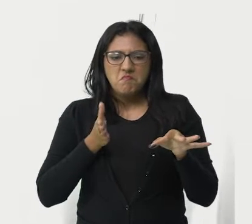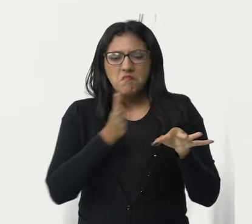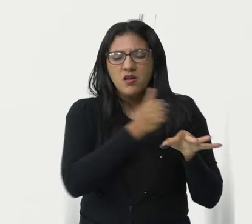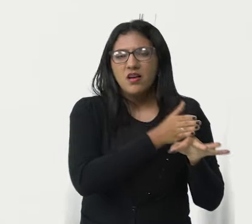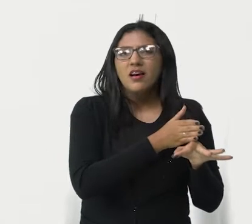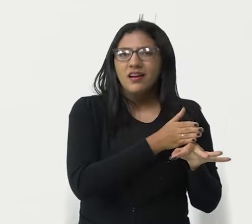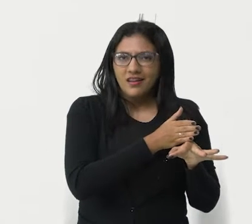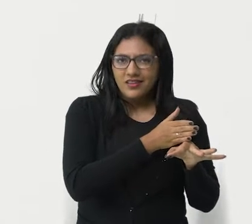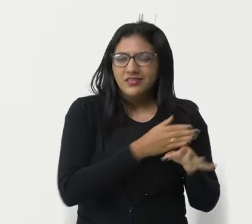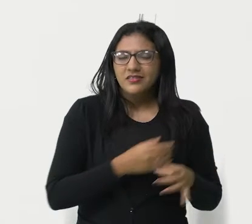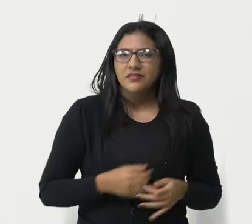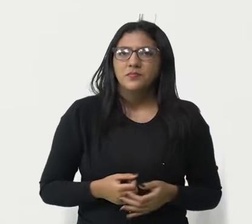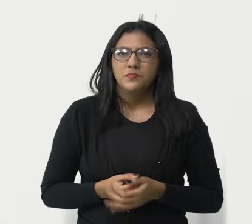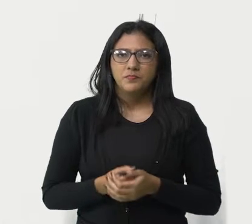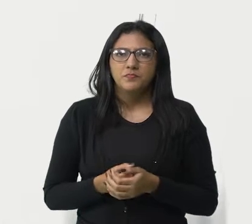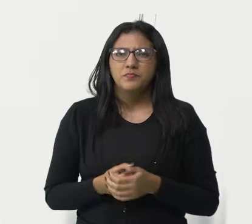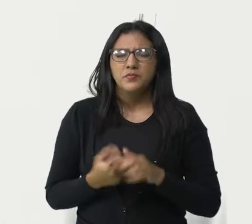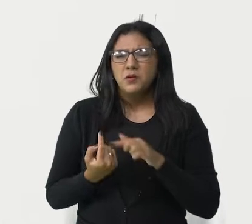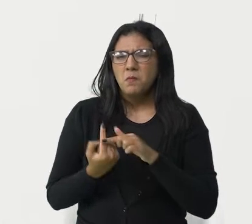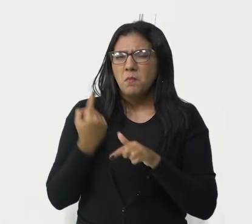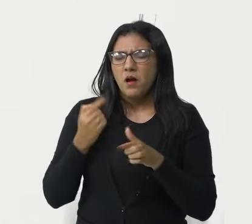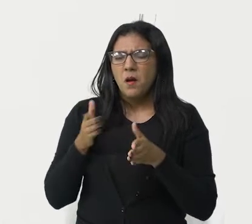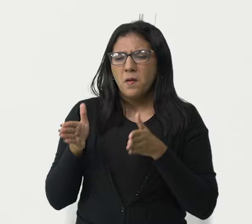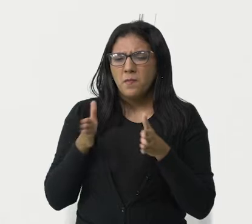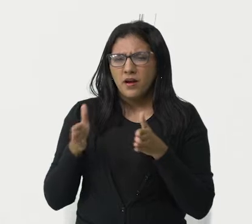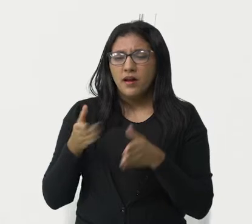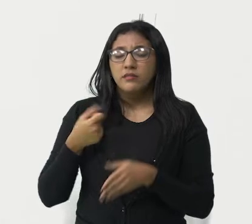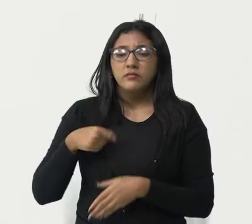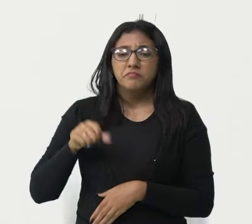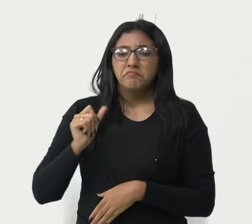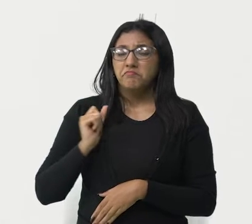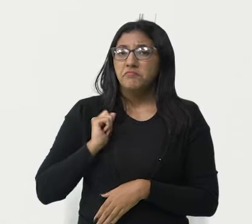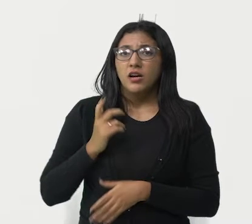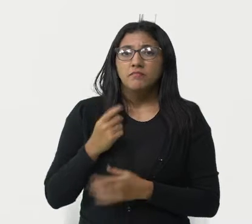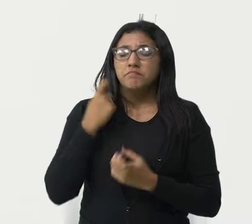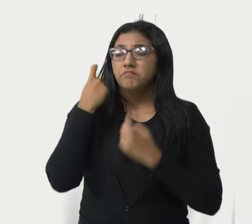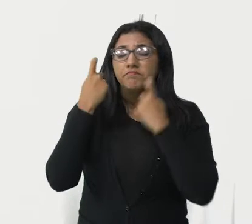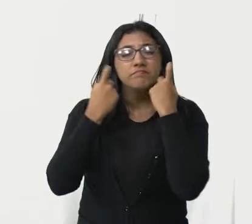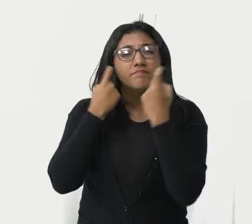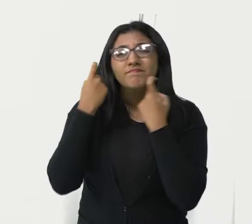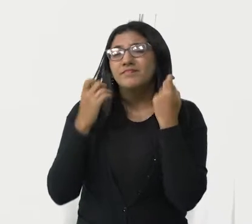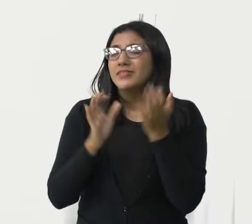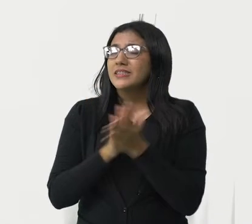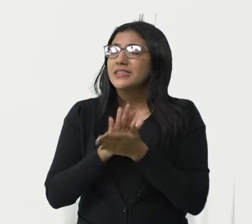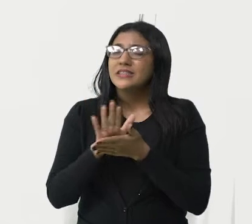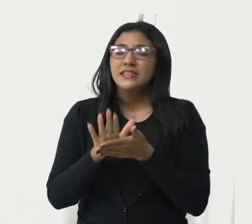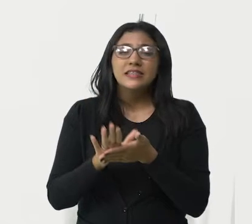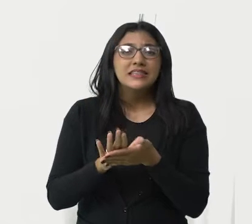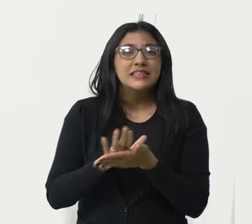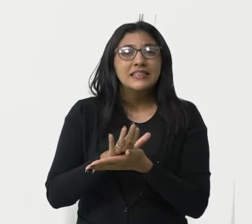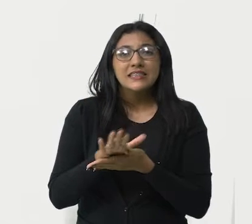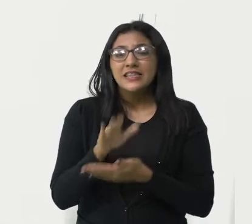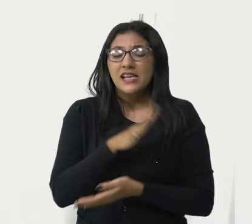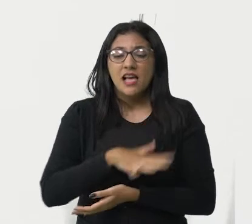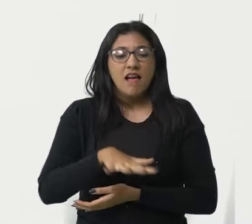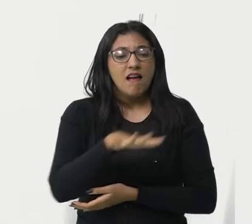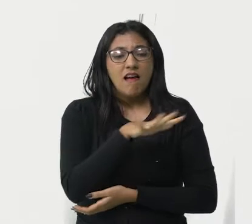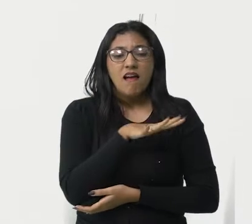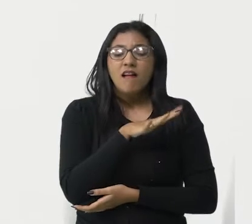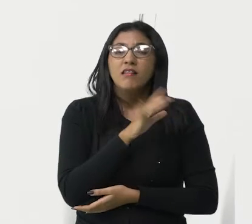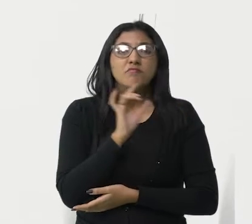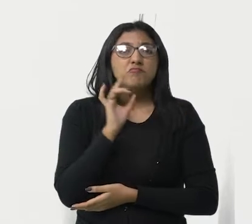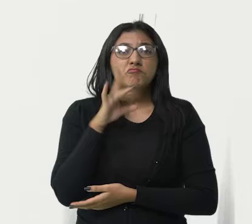áreas, enquanto na época os espanhóis não estavam preocupados com essa região, não. Eles queriam